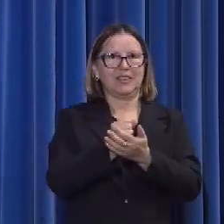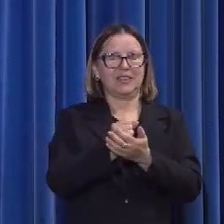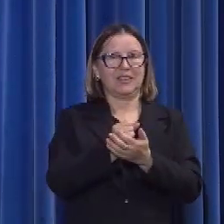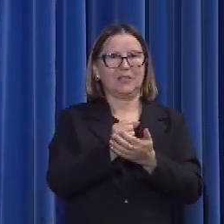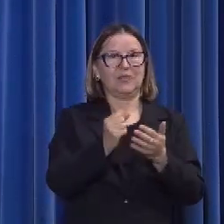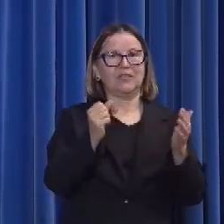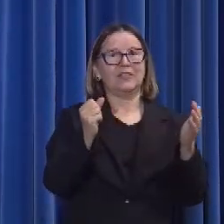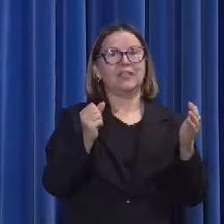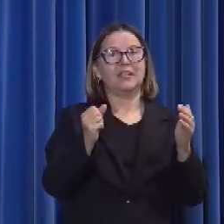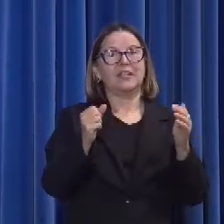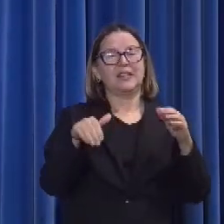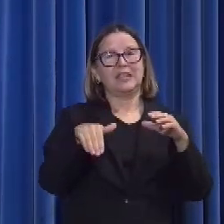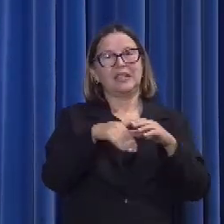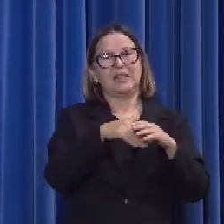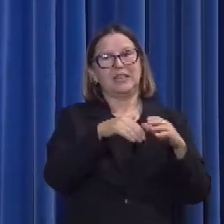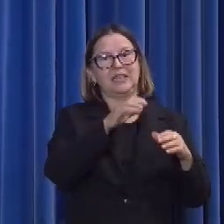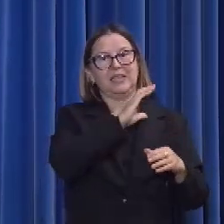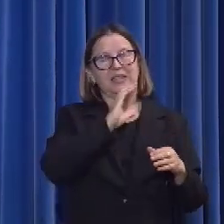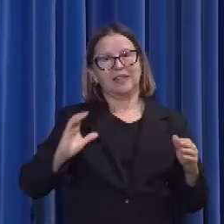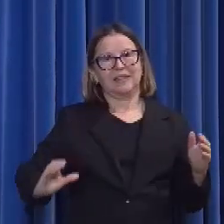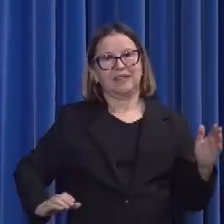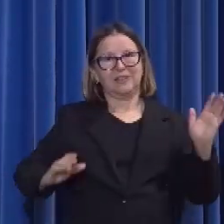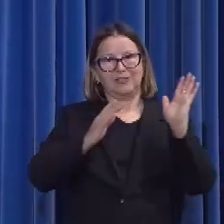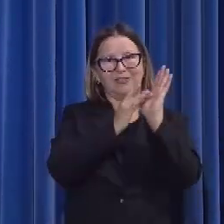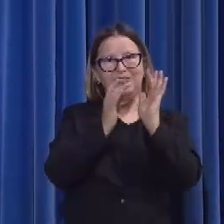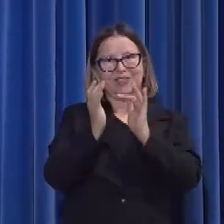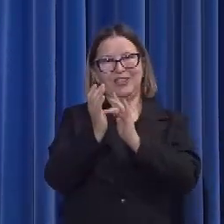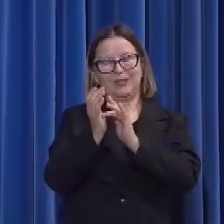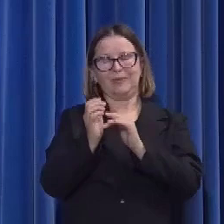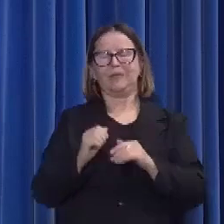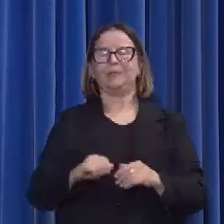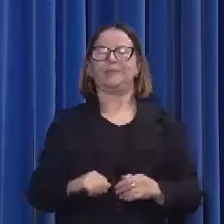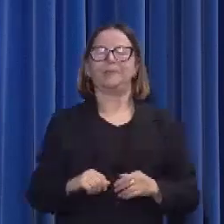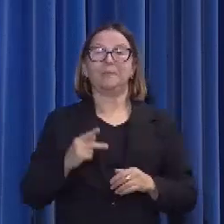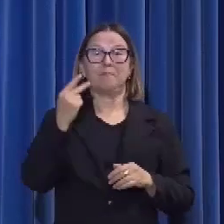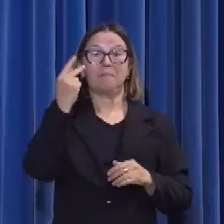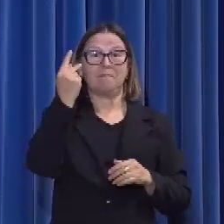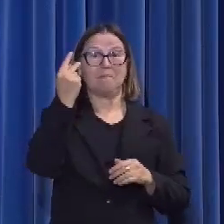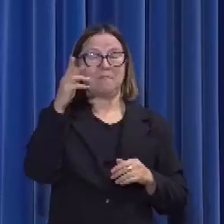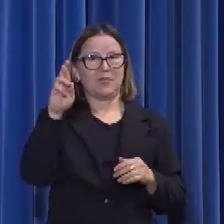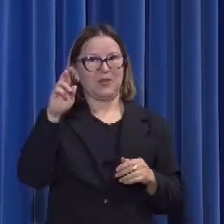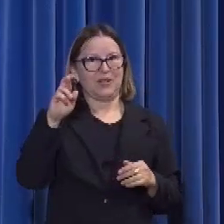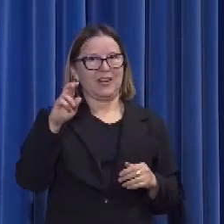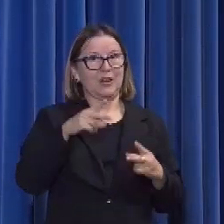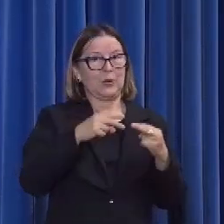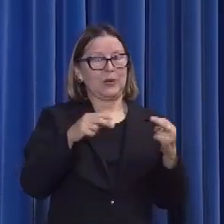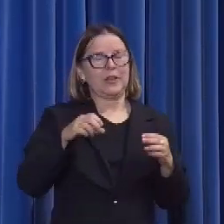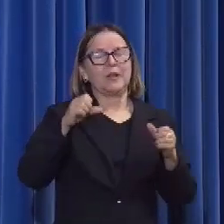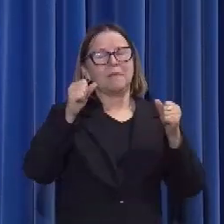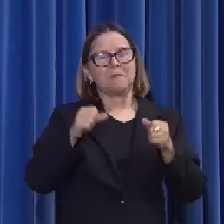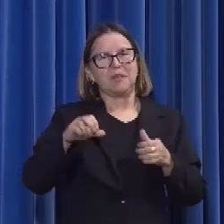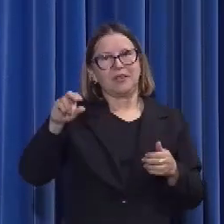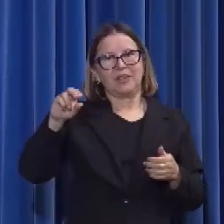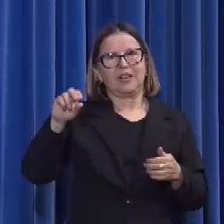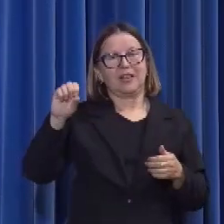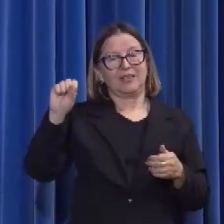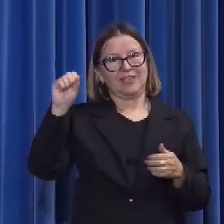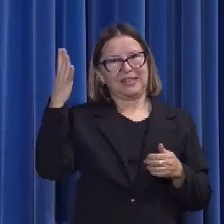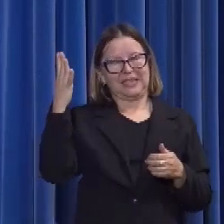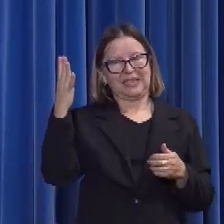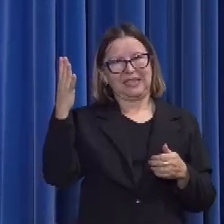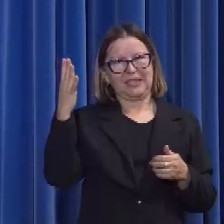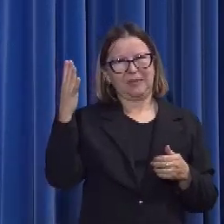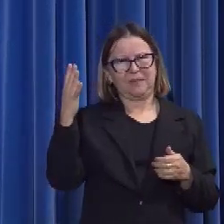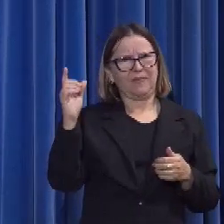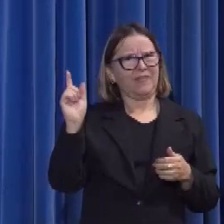isso comenta Russell Moore. A pior coisa que pode lhe acontecer não é o que você suportou com sua